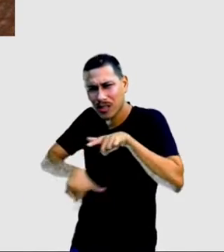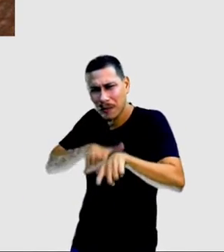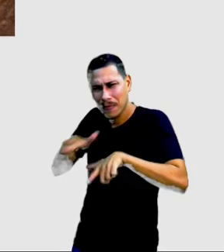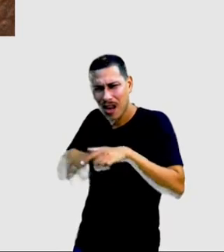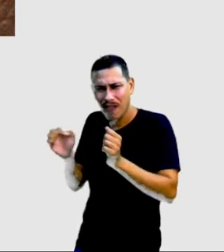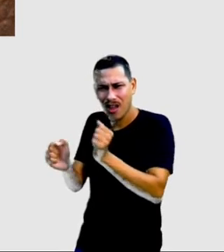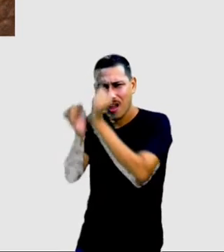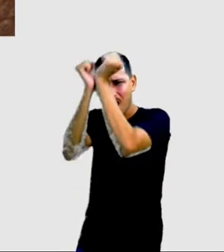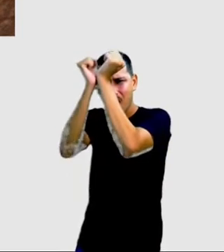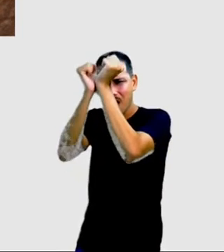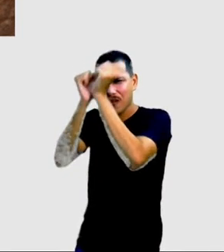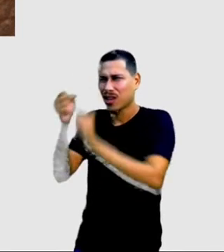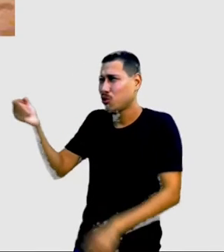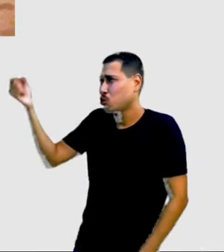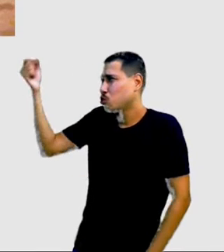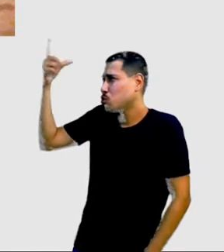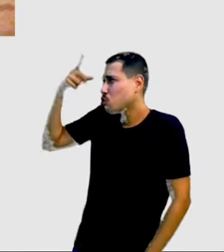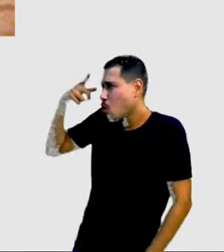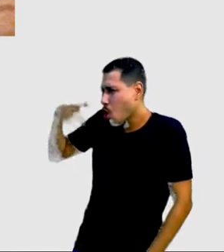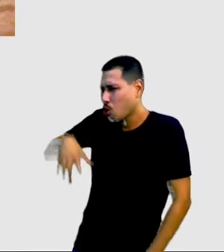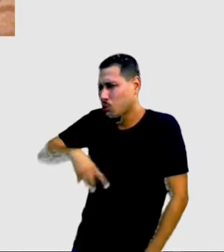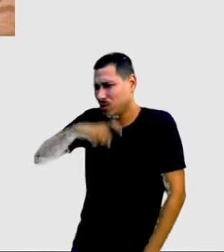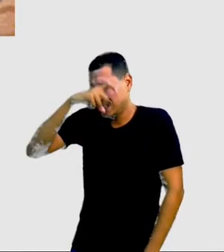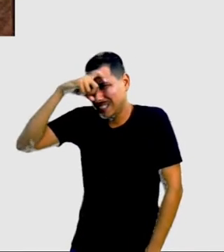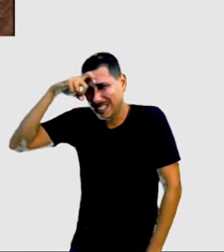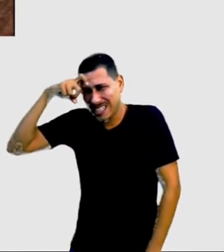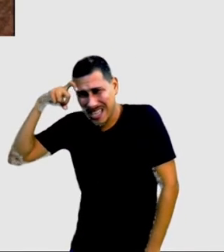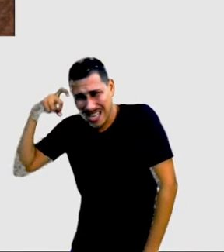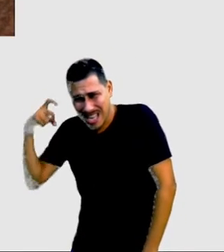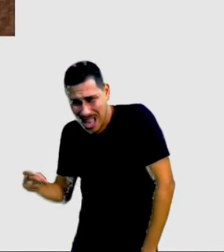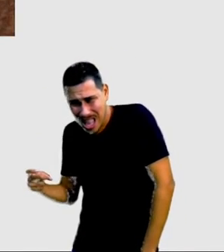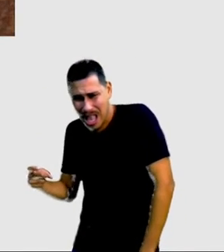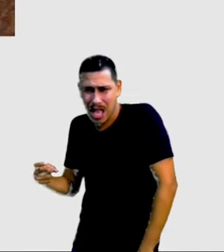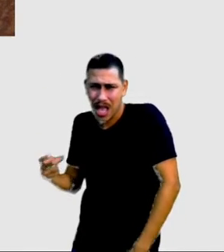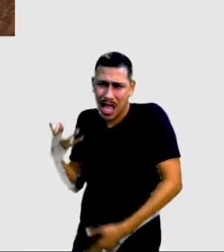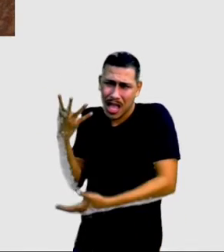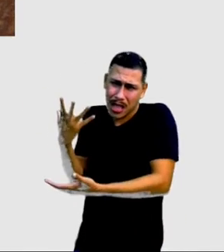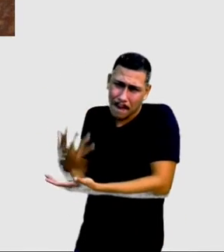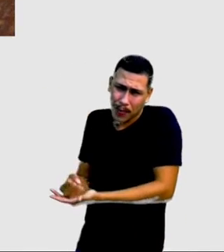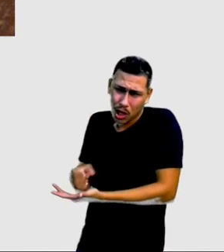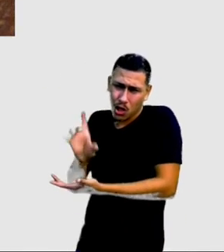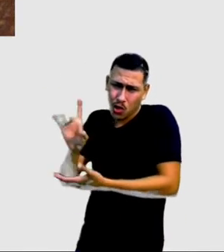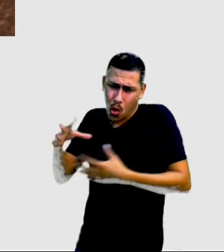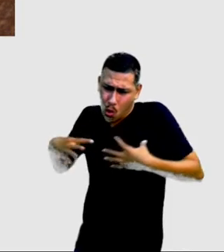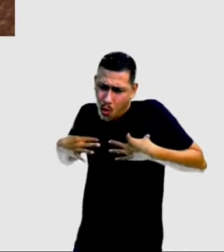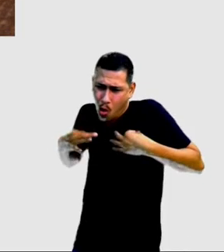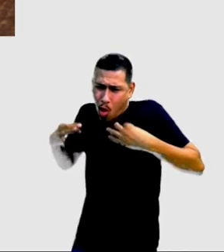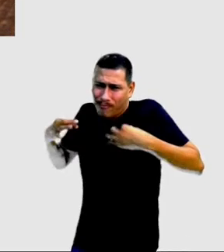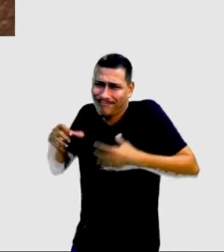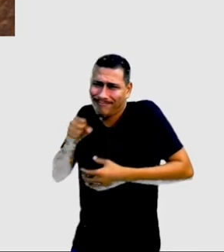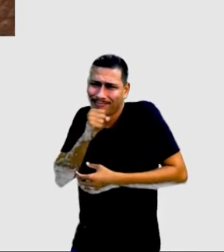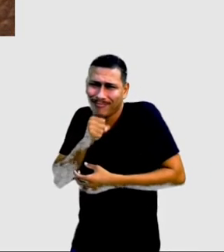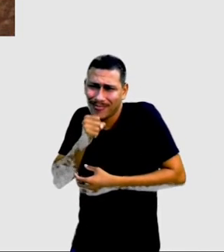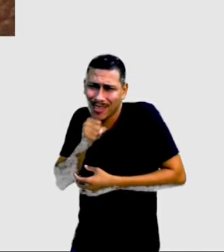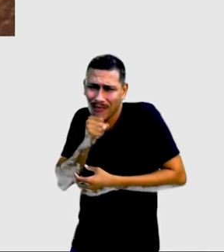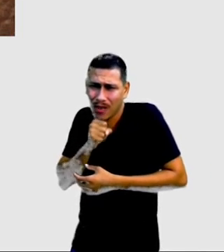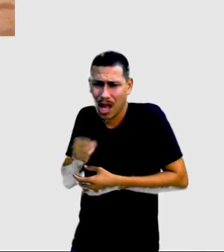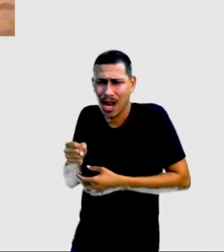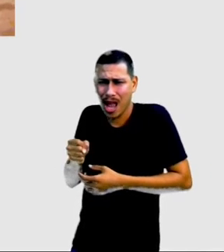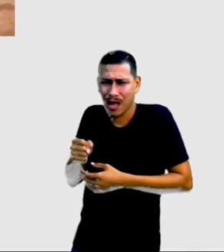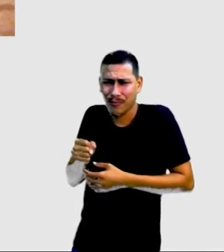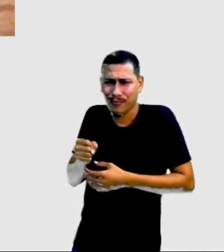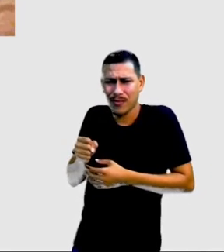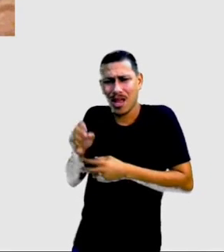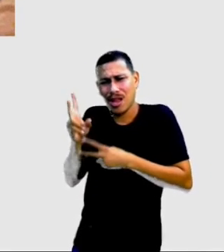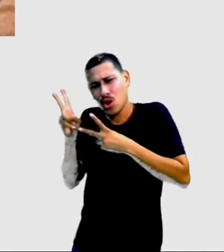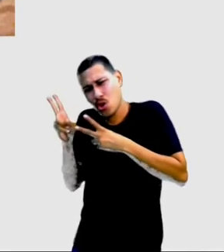para vestir apenas um pedaço de pano ou qualquer peça de vestuário velha. Dormiam nas